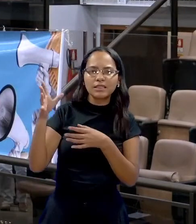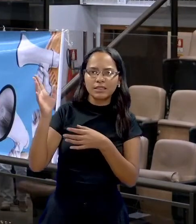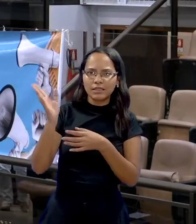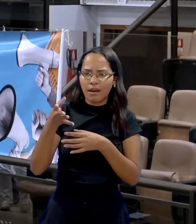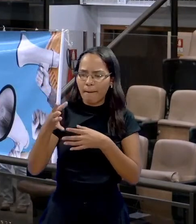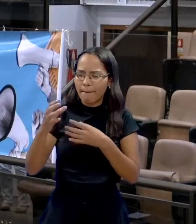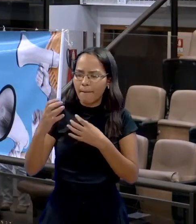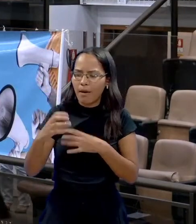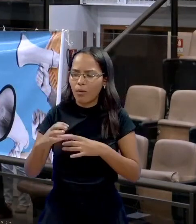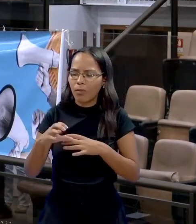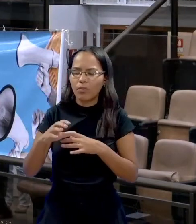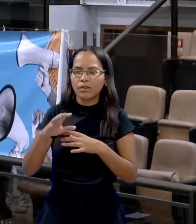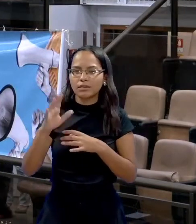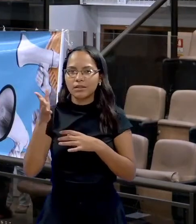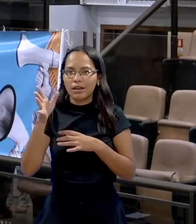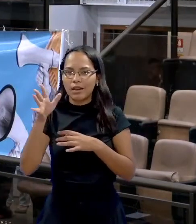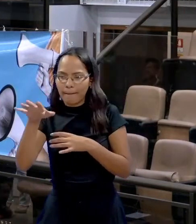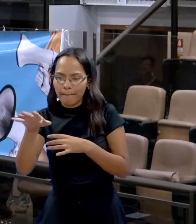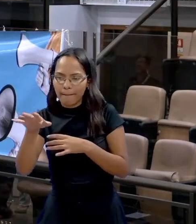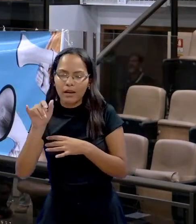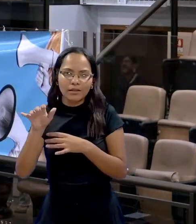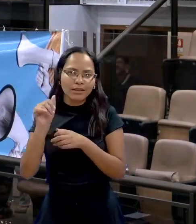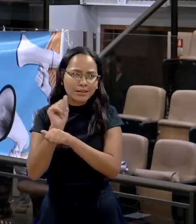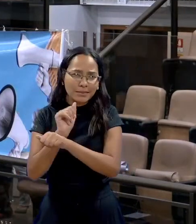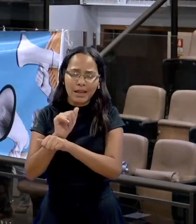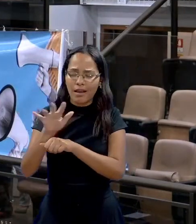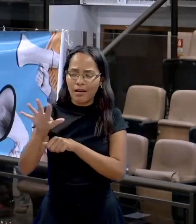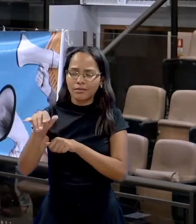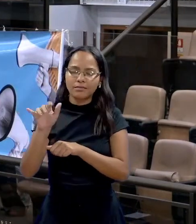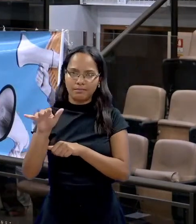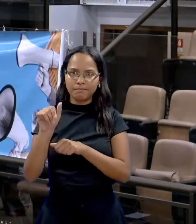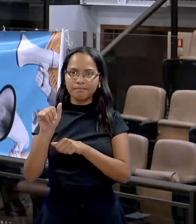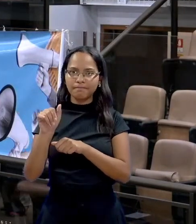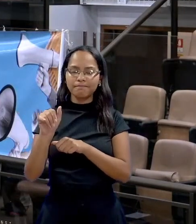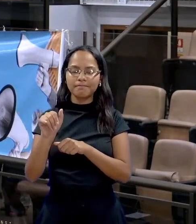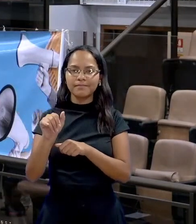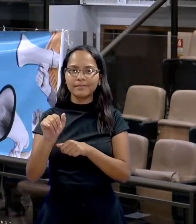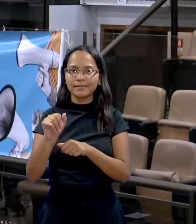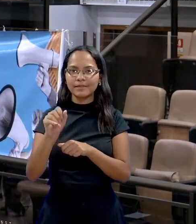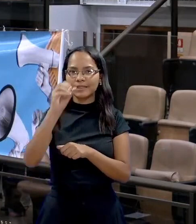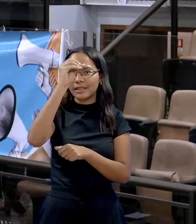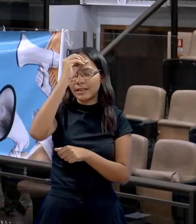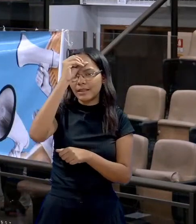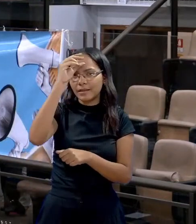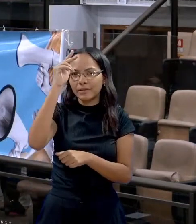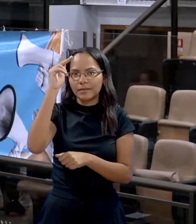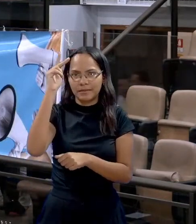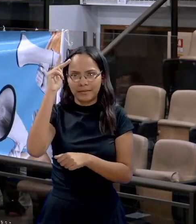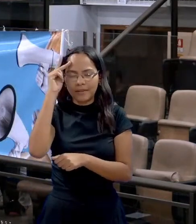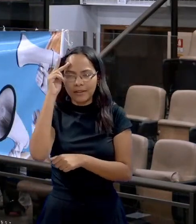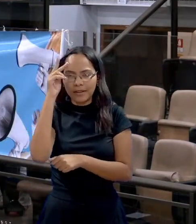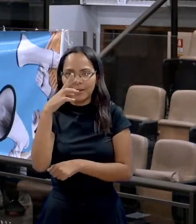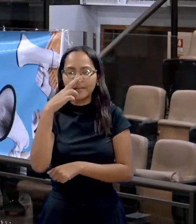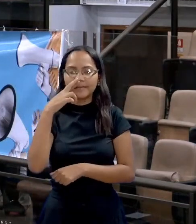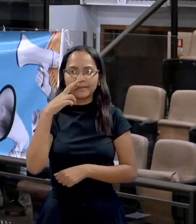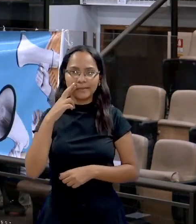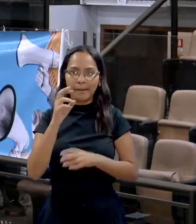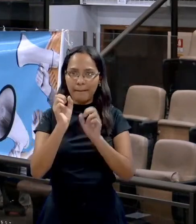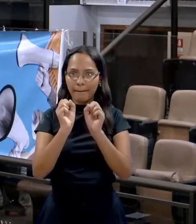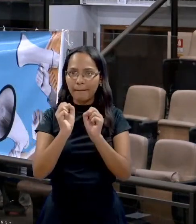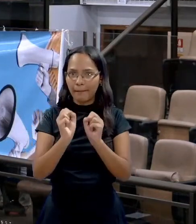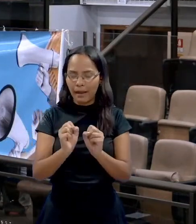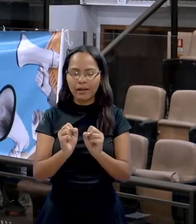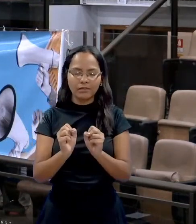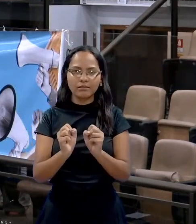serem convocados, que a prefeitura, que o nosso prefeito Rogério Cruz possa, dentro